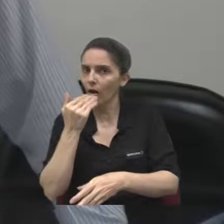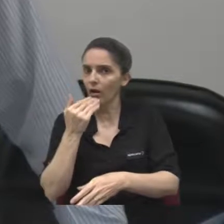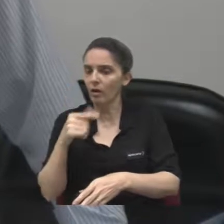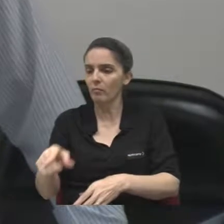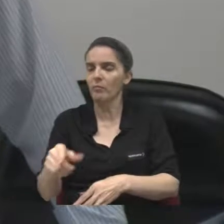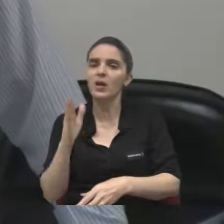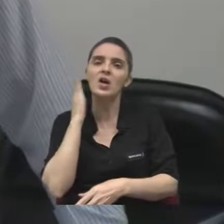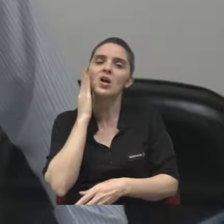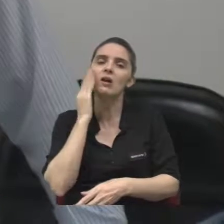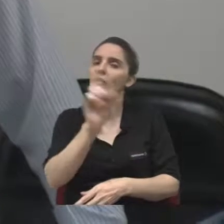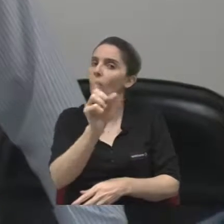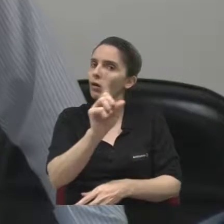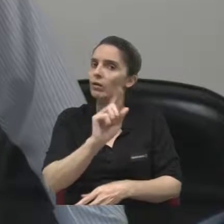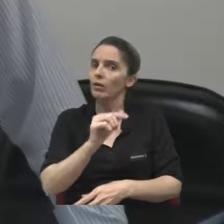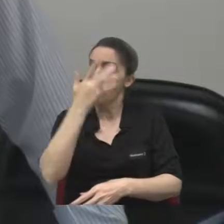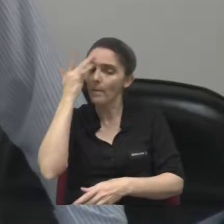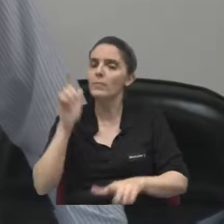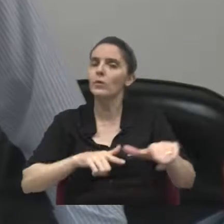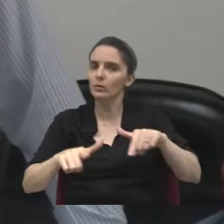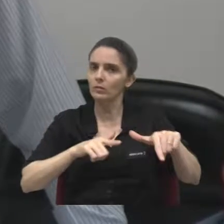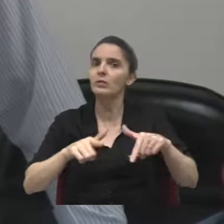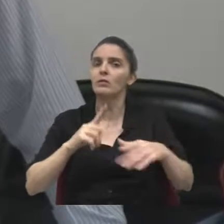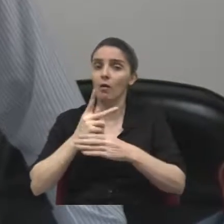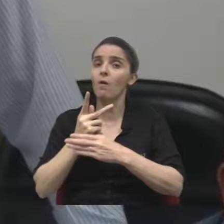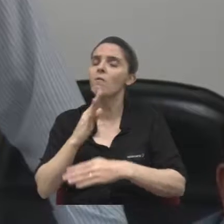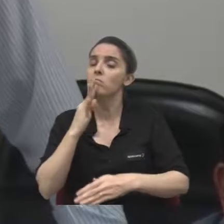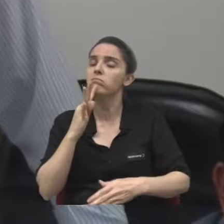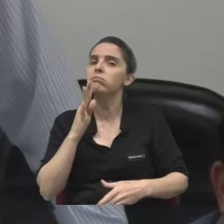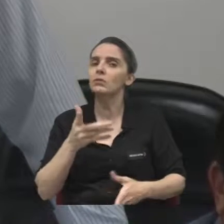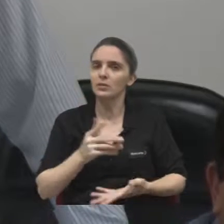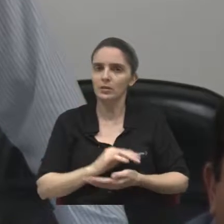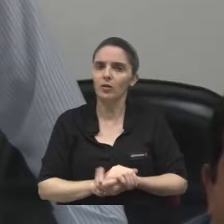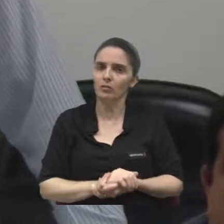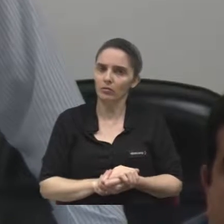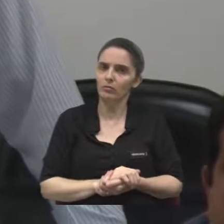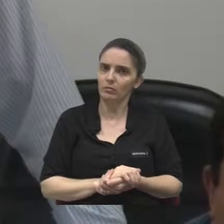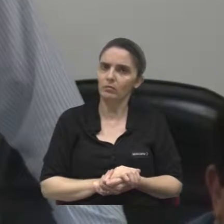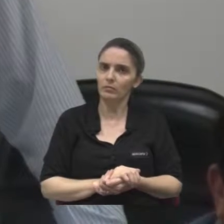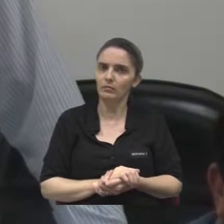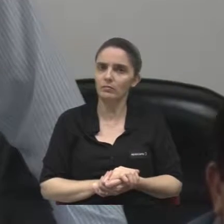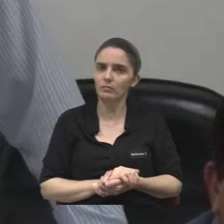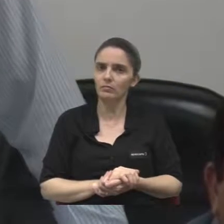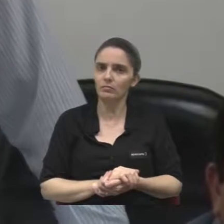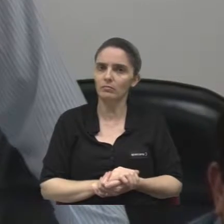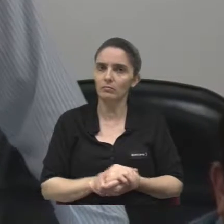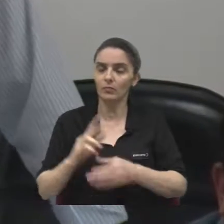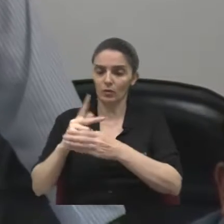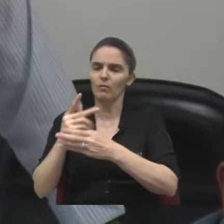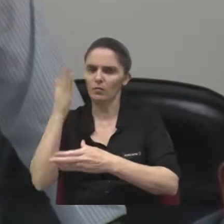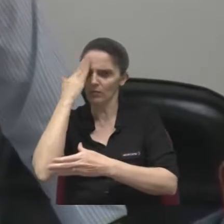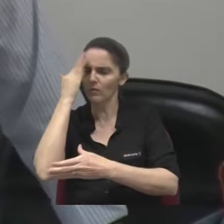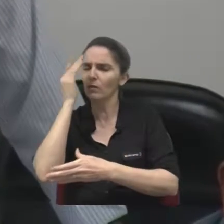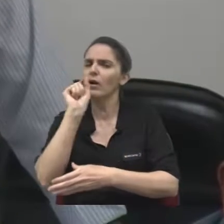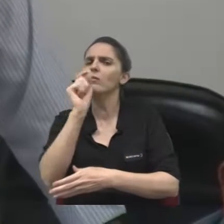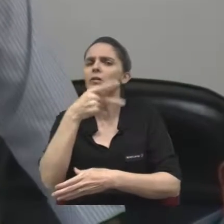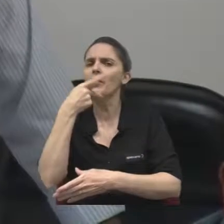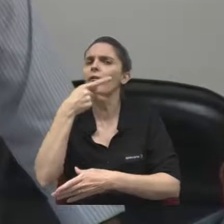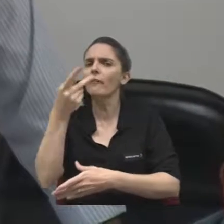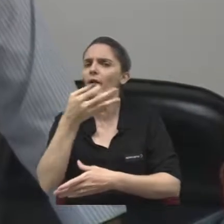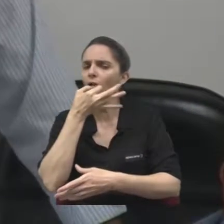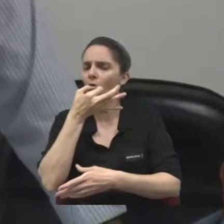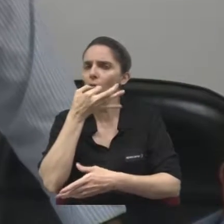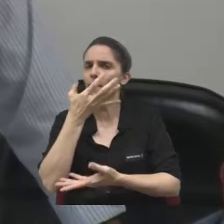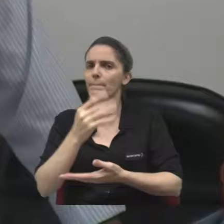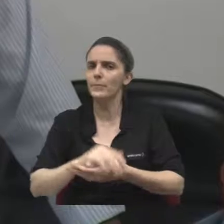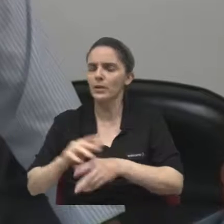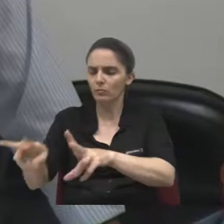trabalhadores, que eu conheço todas as pessoas que estão lá. Então, assim, eu sei do que eu estou falando e sei da terra que eu conheço, que eu estive